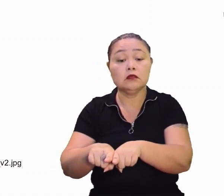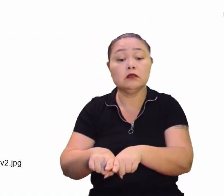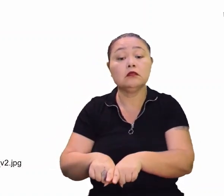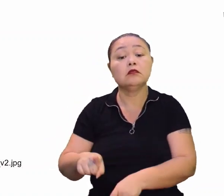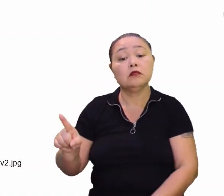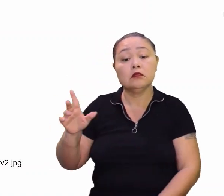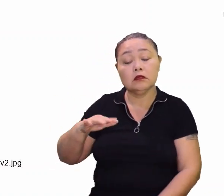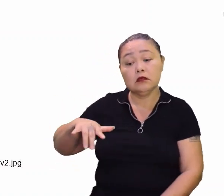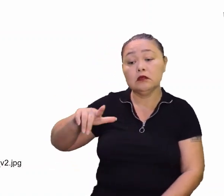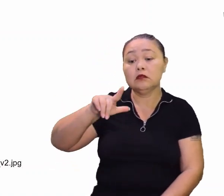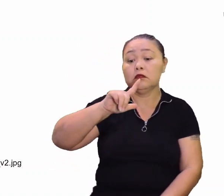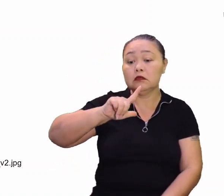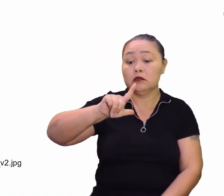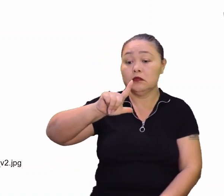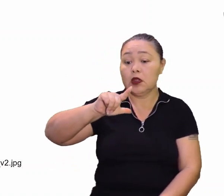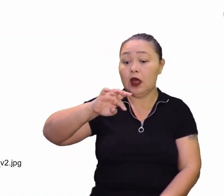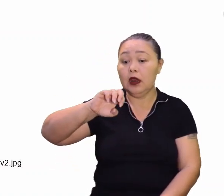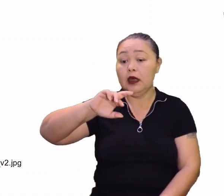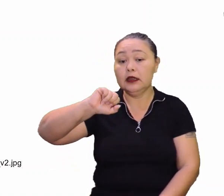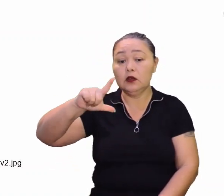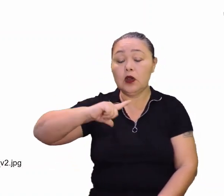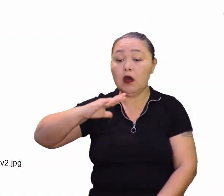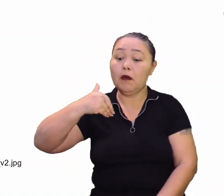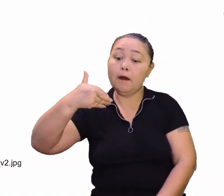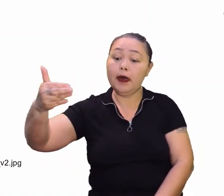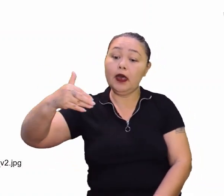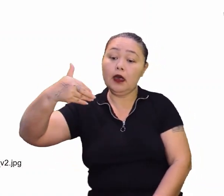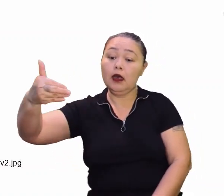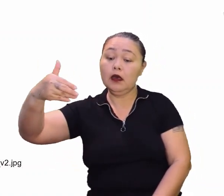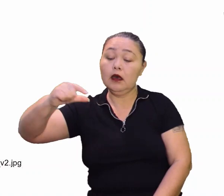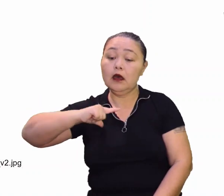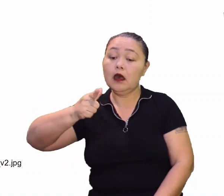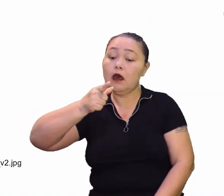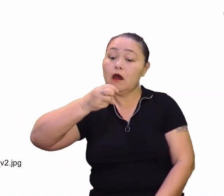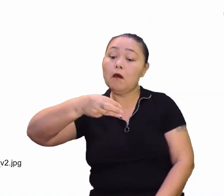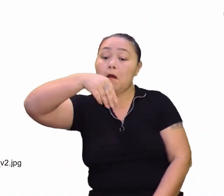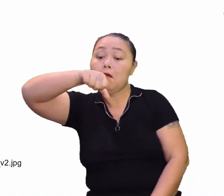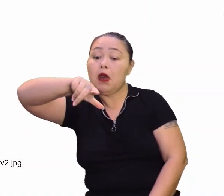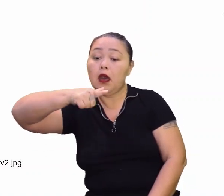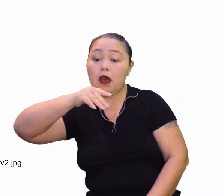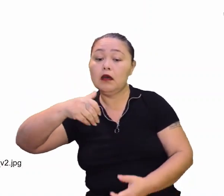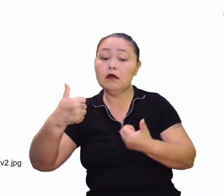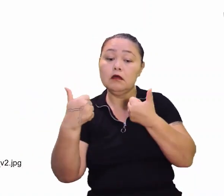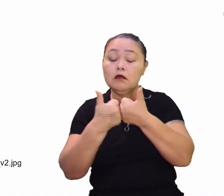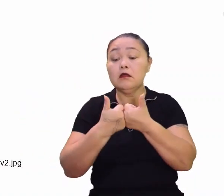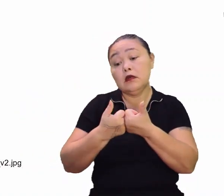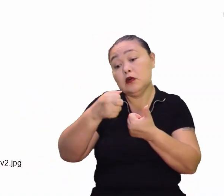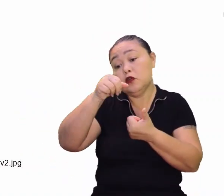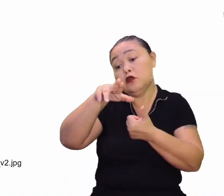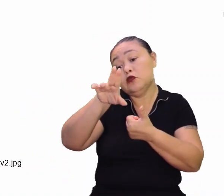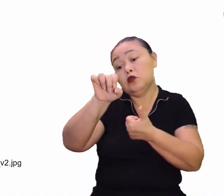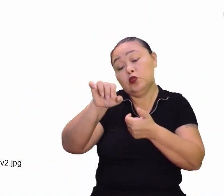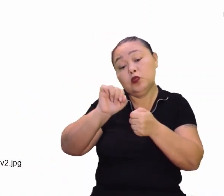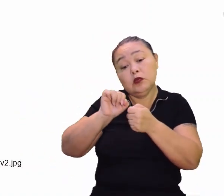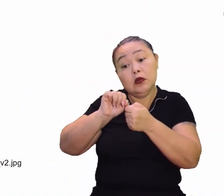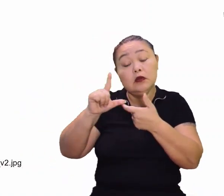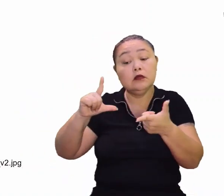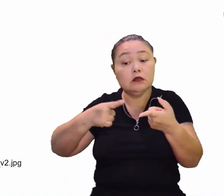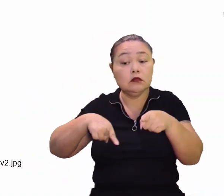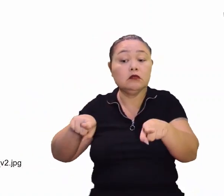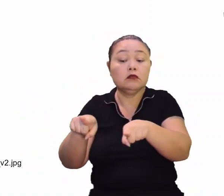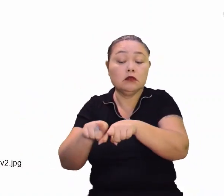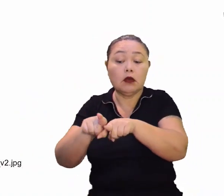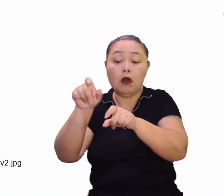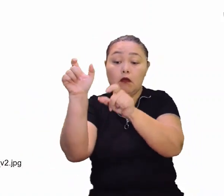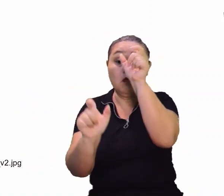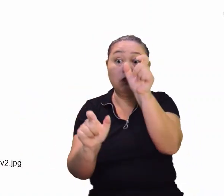litoral. Também, litoral. É isso. E aqui também, Sudeste ali, a região de São Paulo, é absurdamente denso,